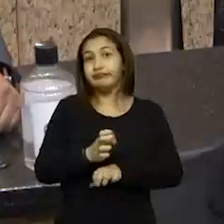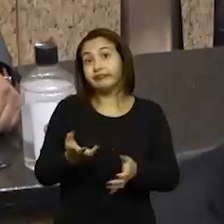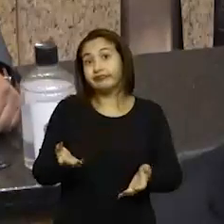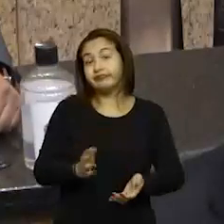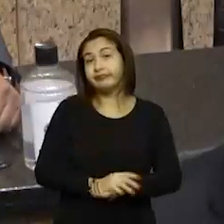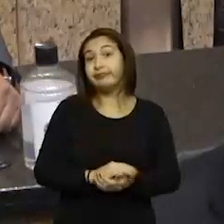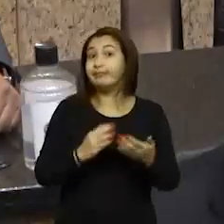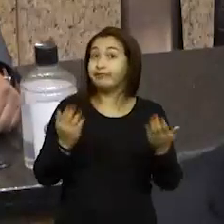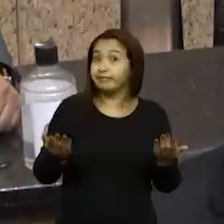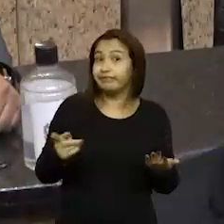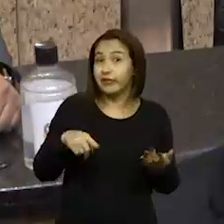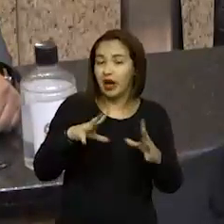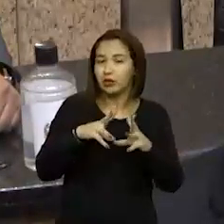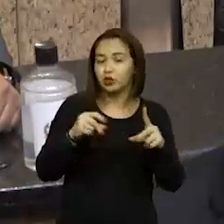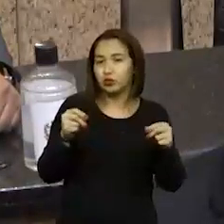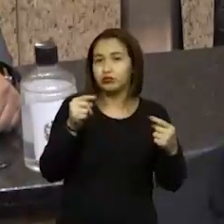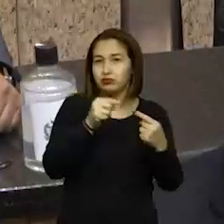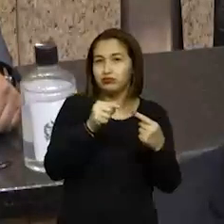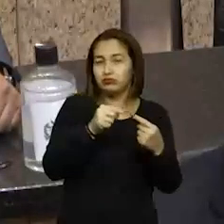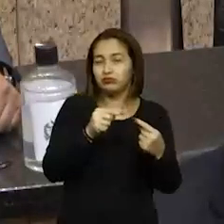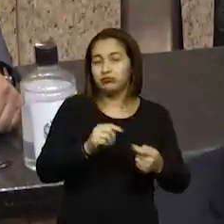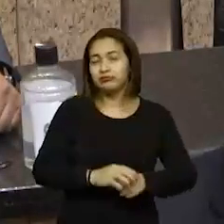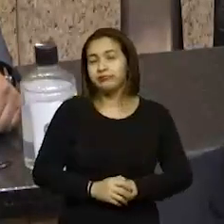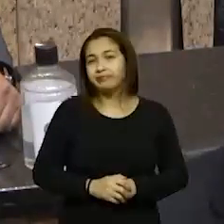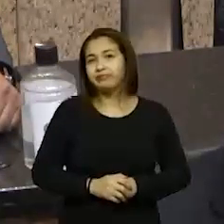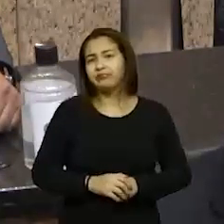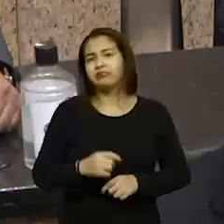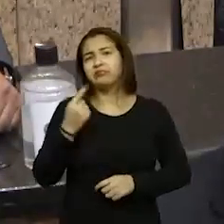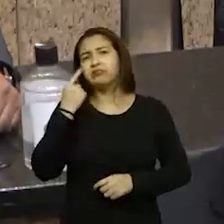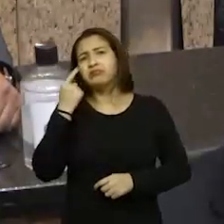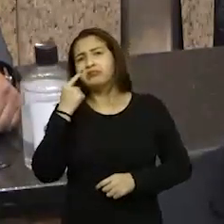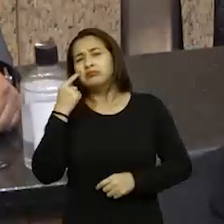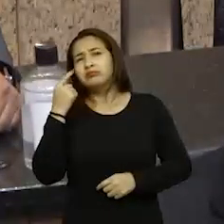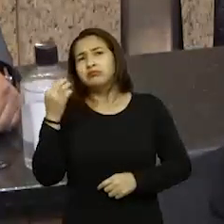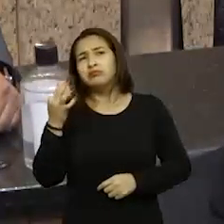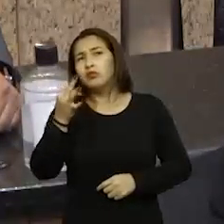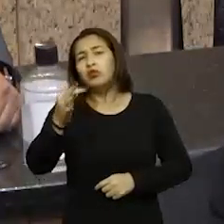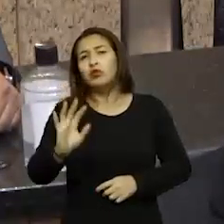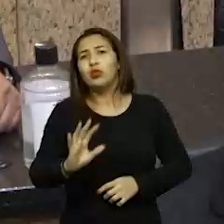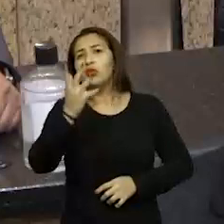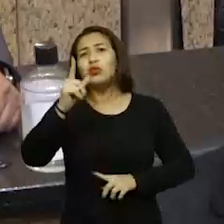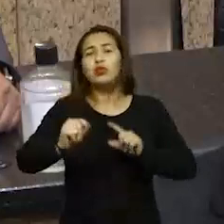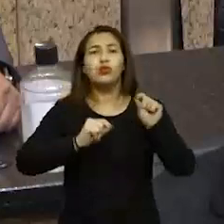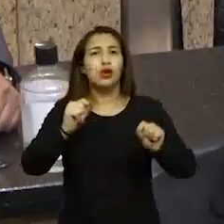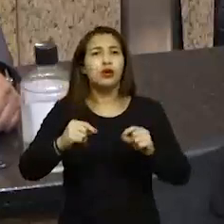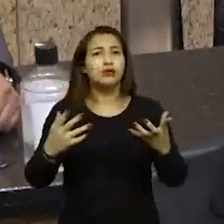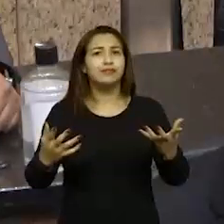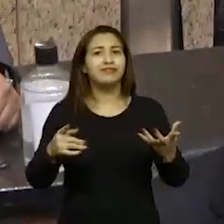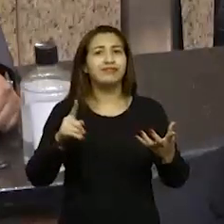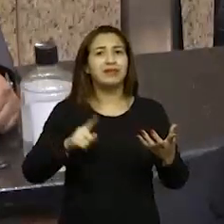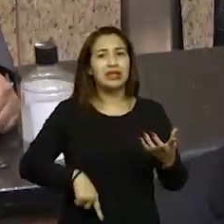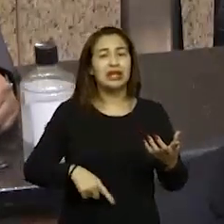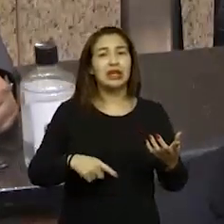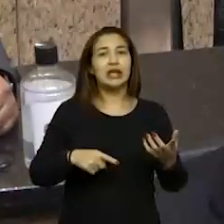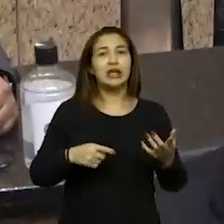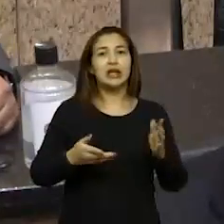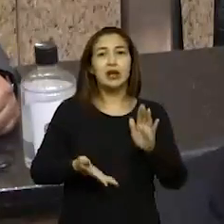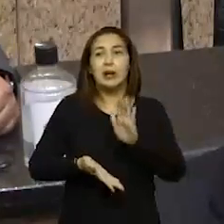aí sim. Nós estamos esperando agora a próxima, deputado Gerri, que vai ser a saída do Dia das